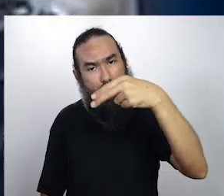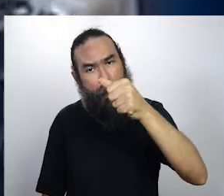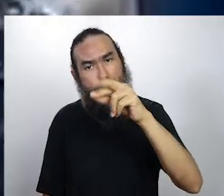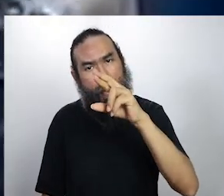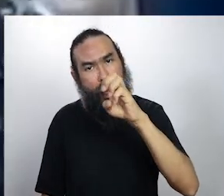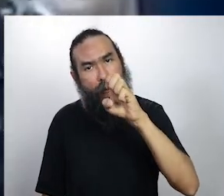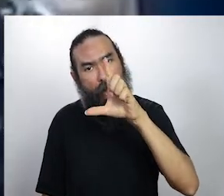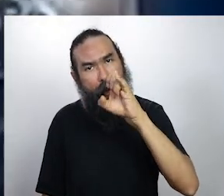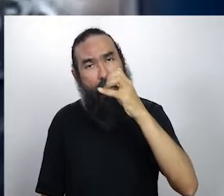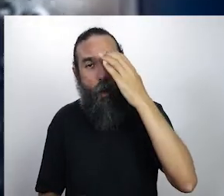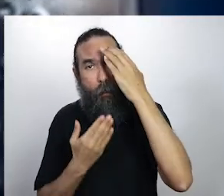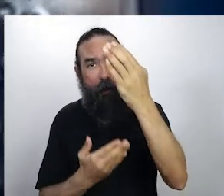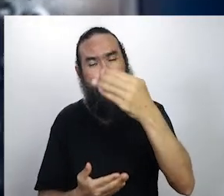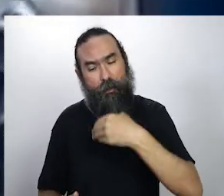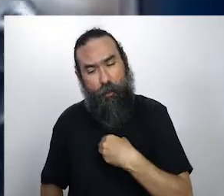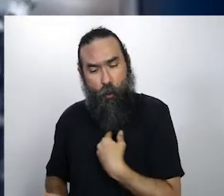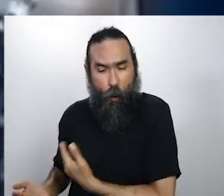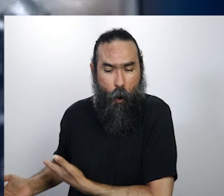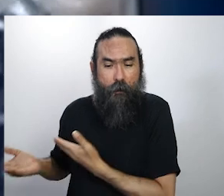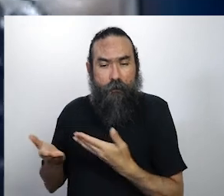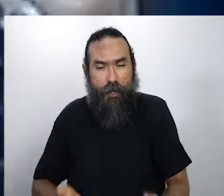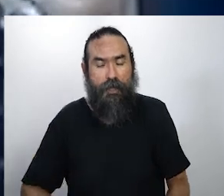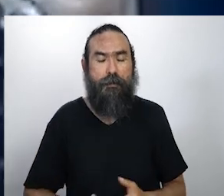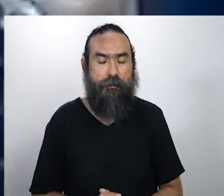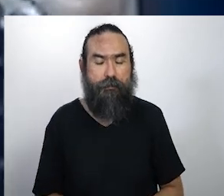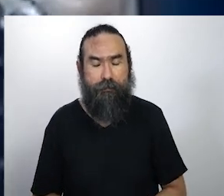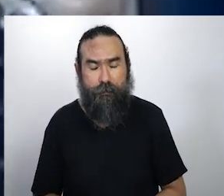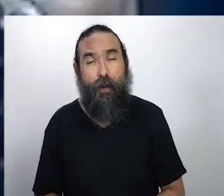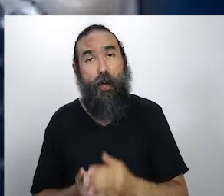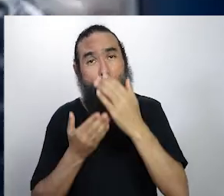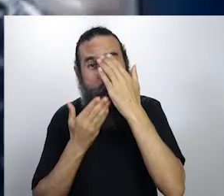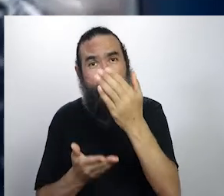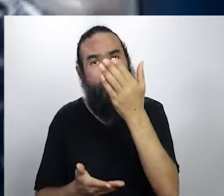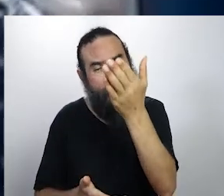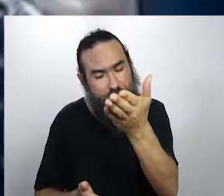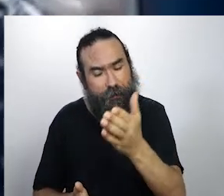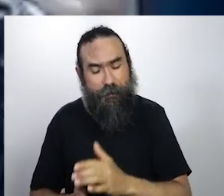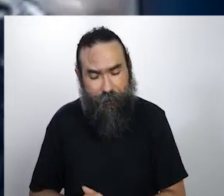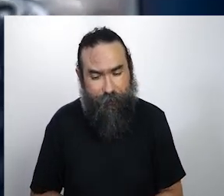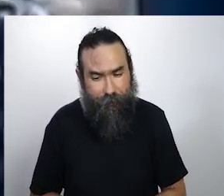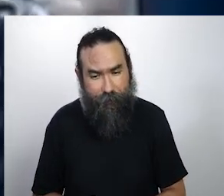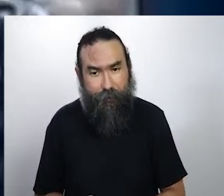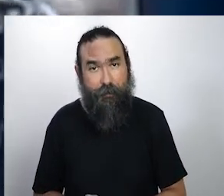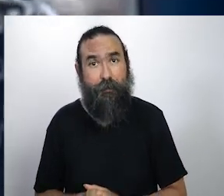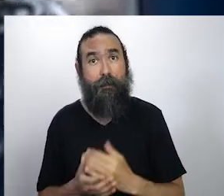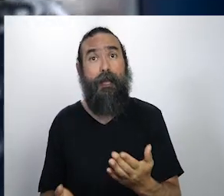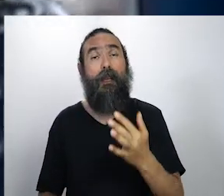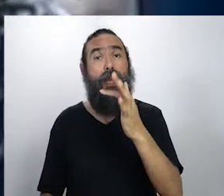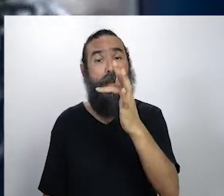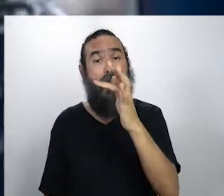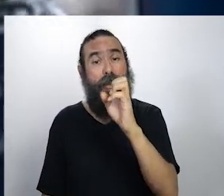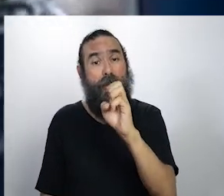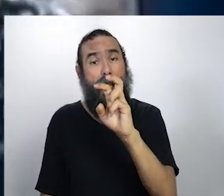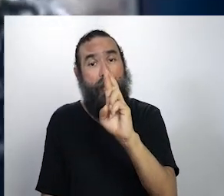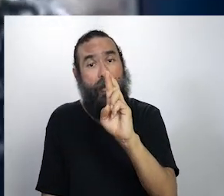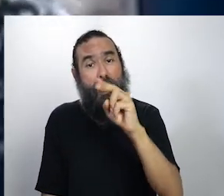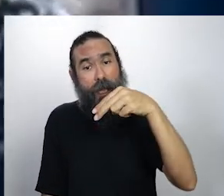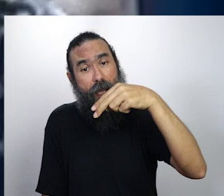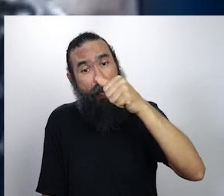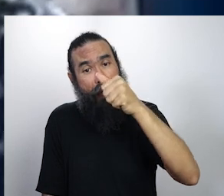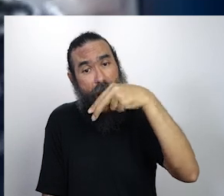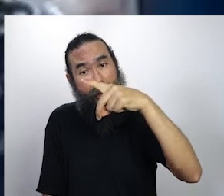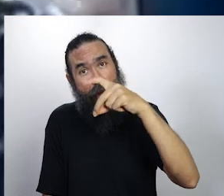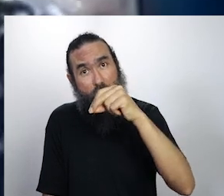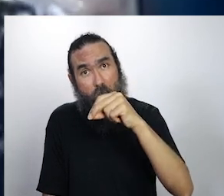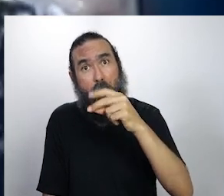Gente, o Fernando Schiavini está com um som bom agora, então a gente ouve o Fernando,